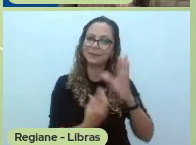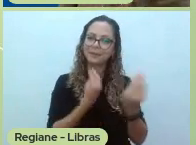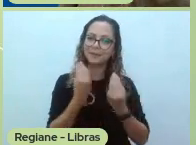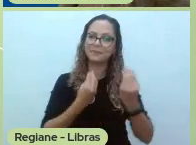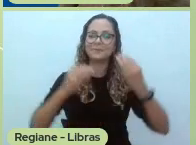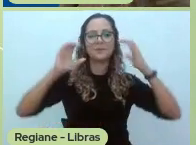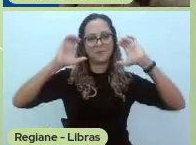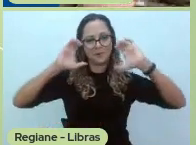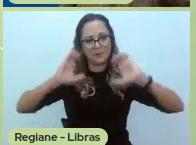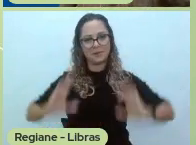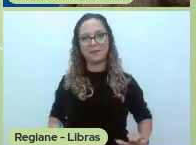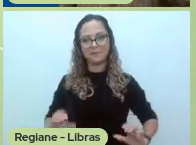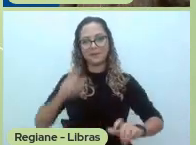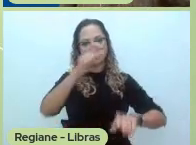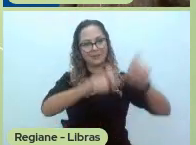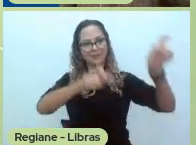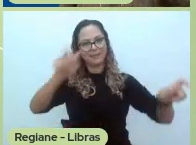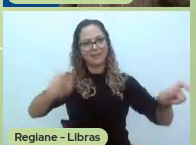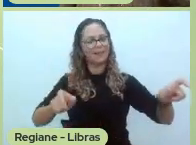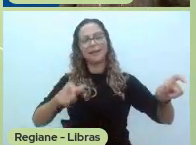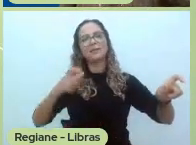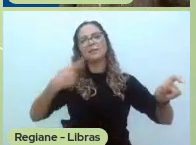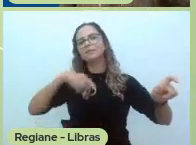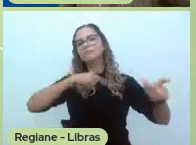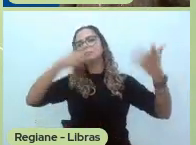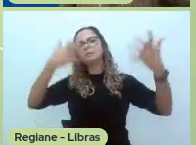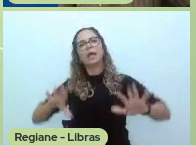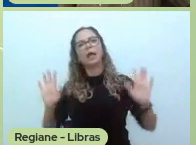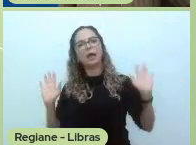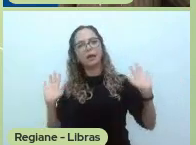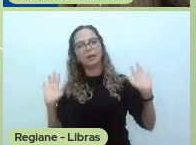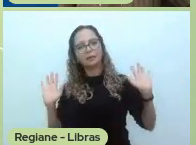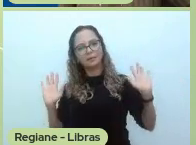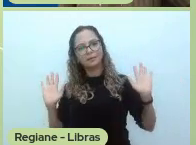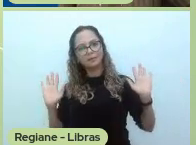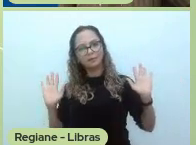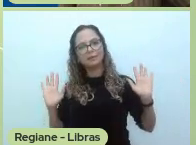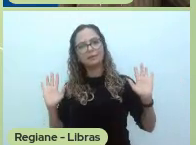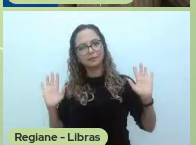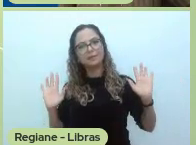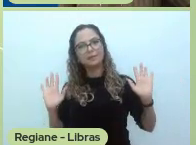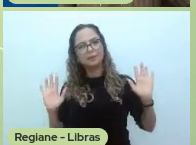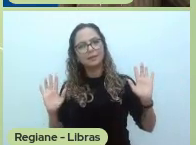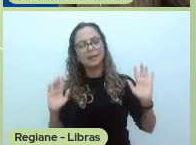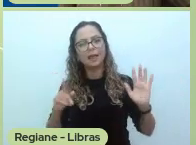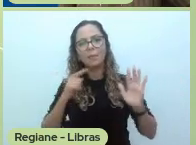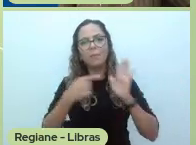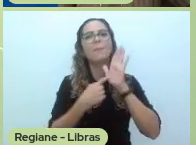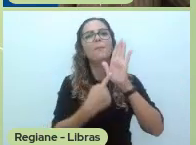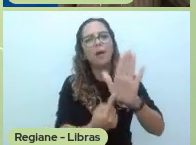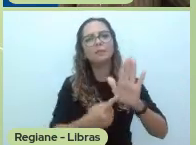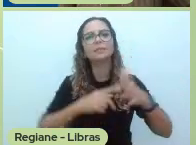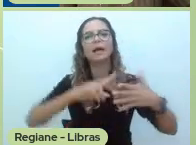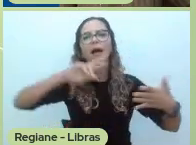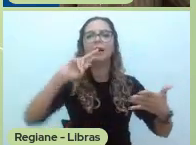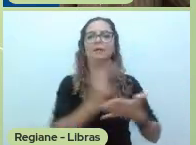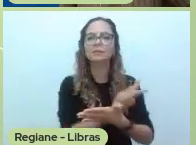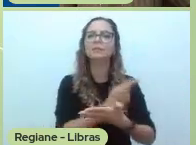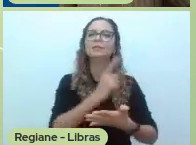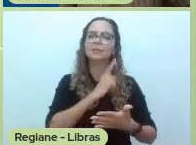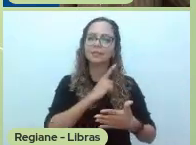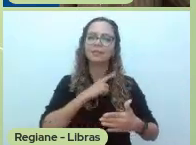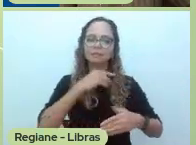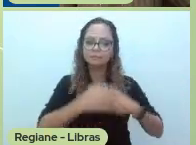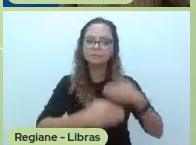não quer. Então, uma campanha de botar o dedo na ferida, e ela é recorrente, são plataformas recorrentes. É,